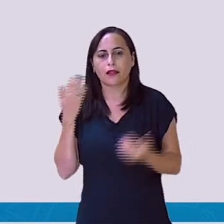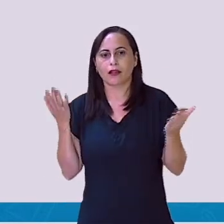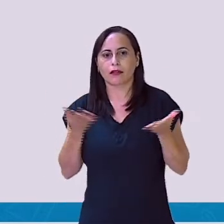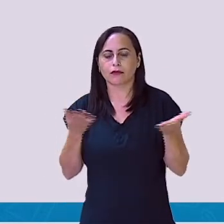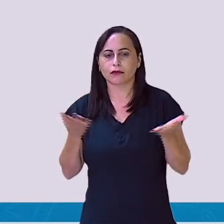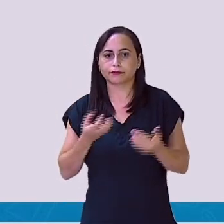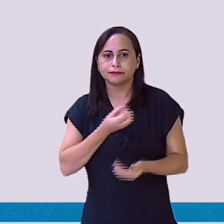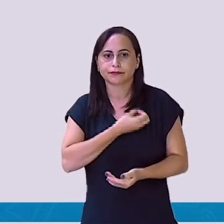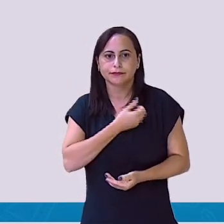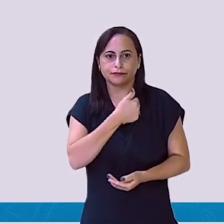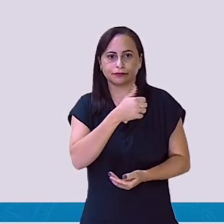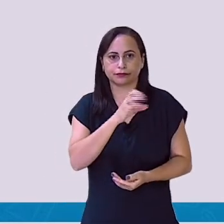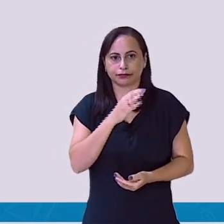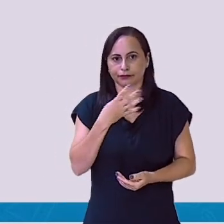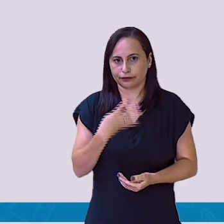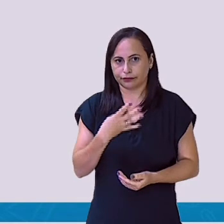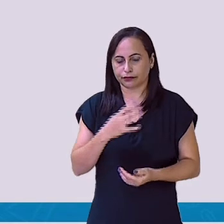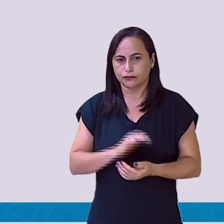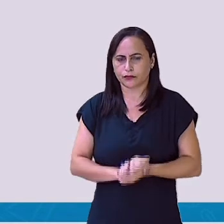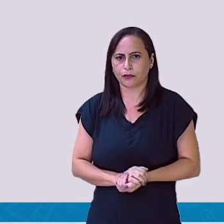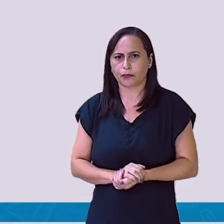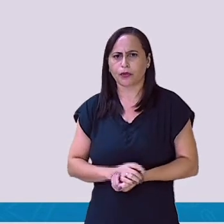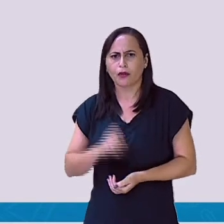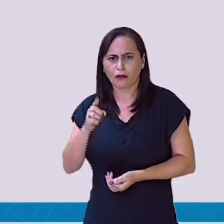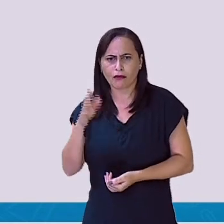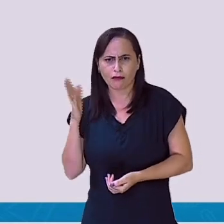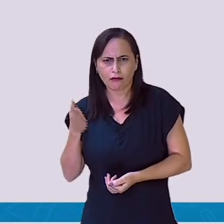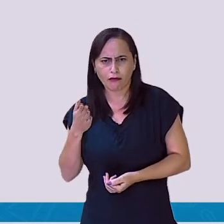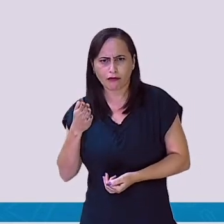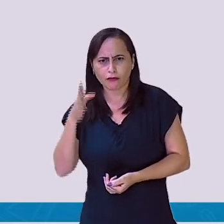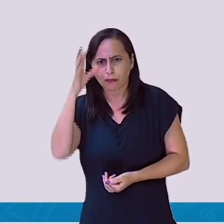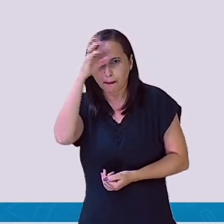14. Você já estudou sobre os verbos?